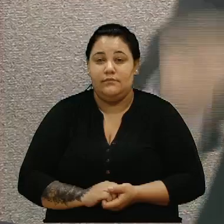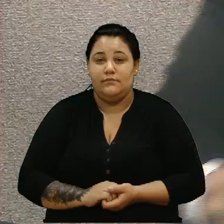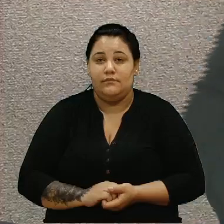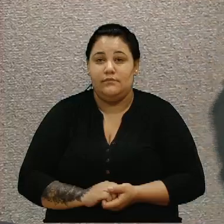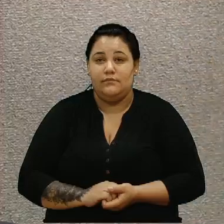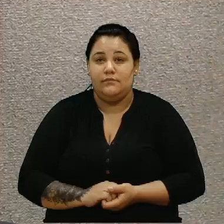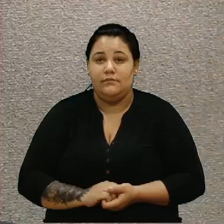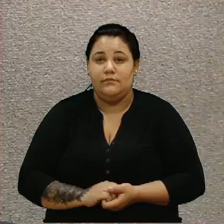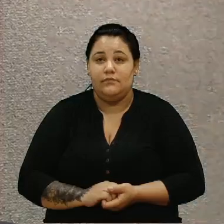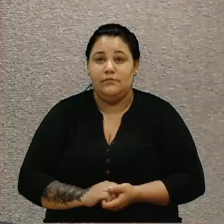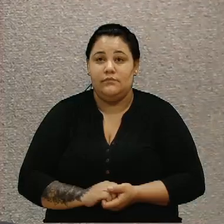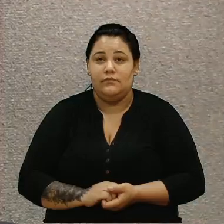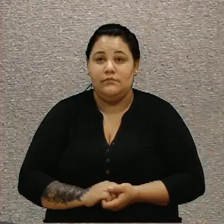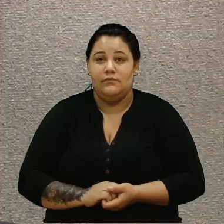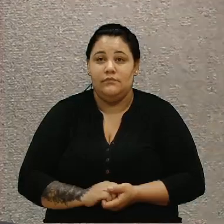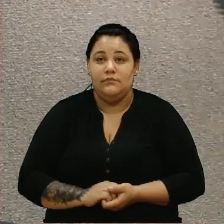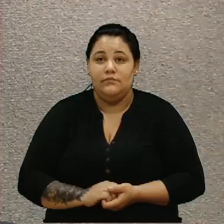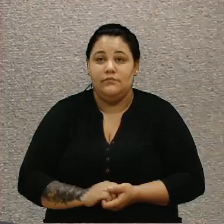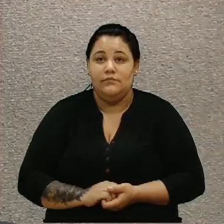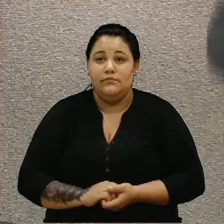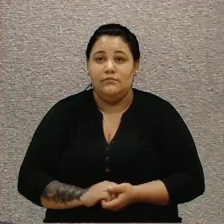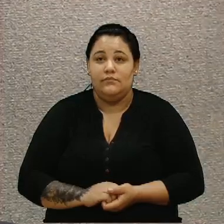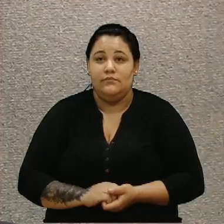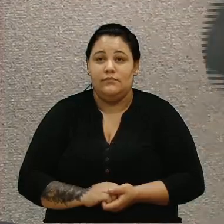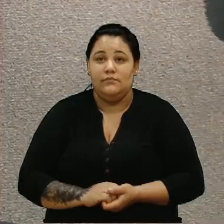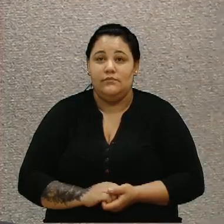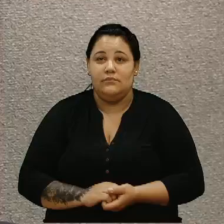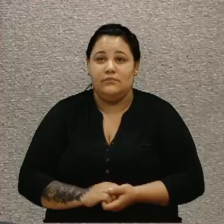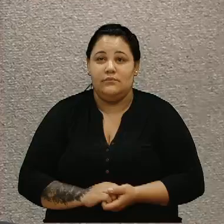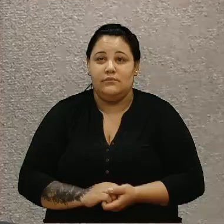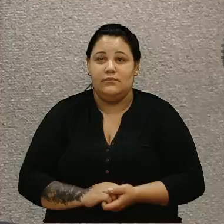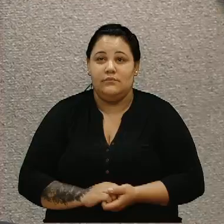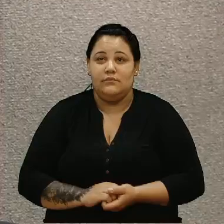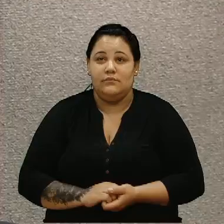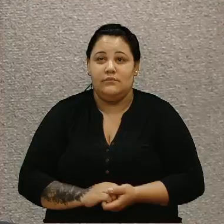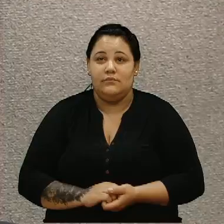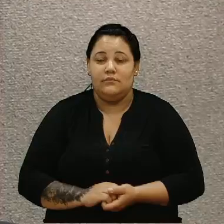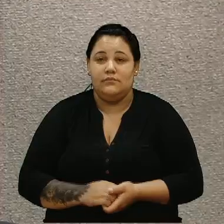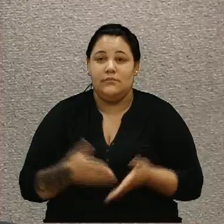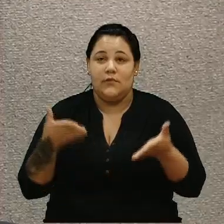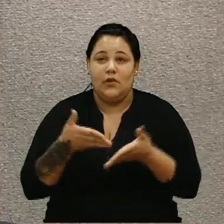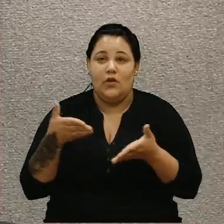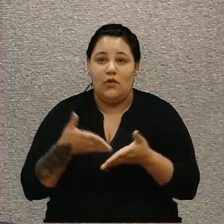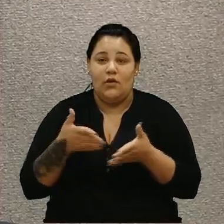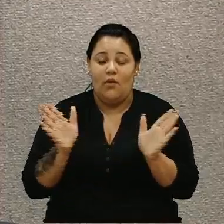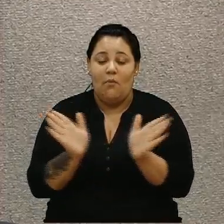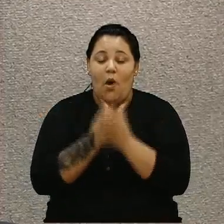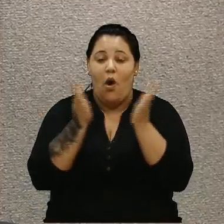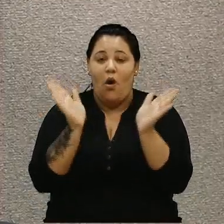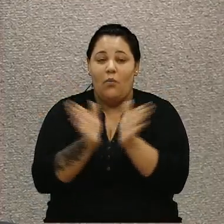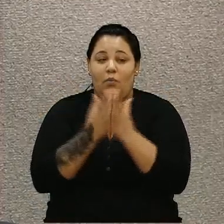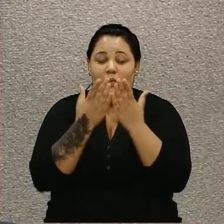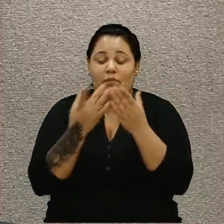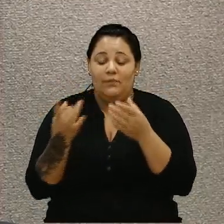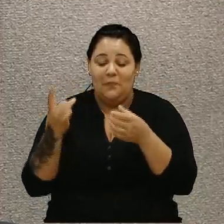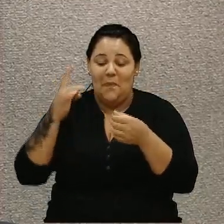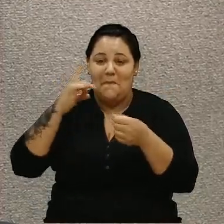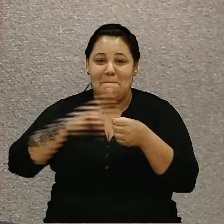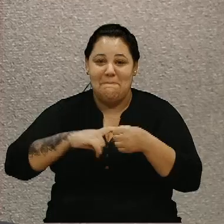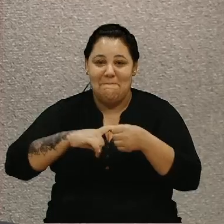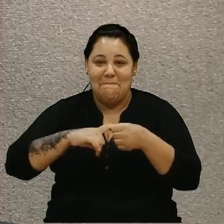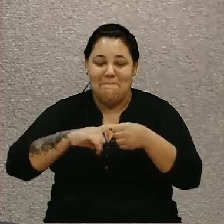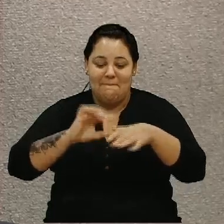a partir de agora, o pobre vai voltar a comer picanha com aquela gordurinha e